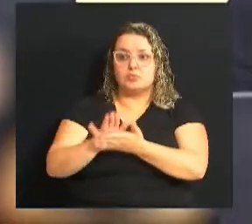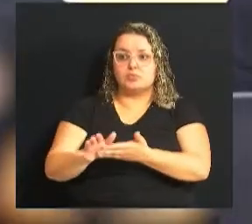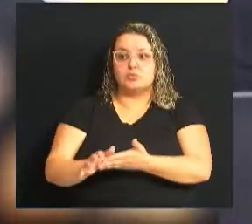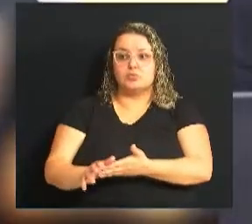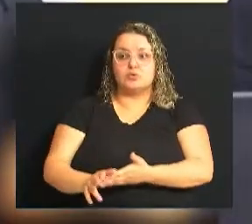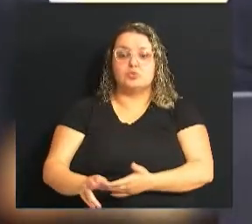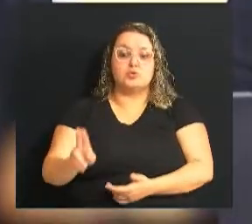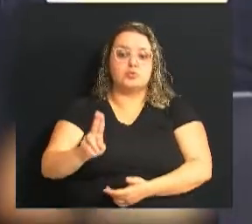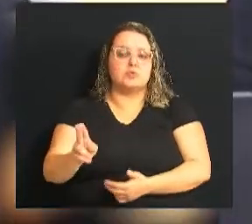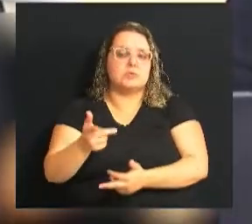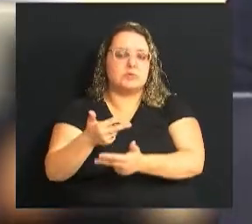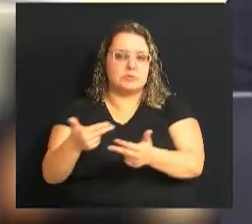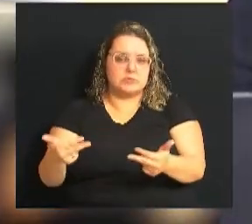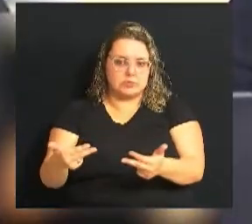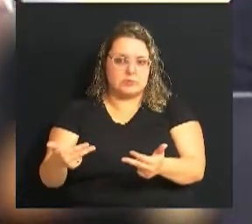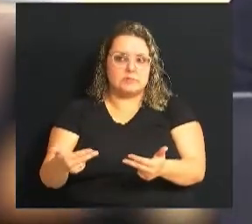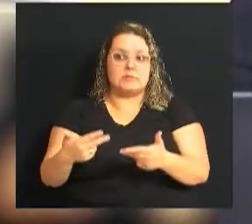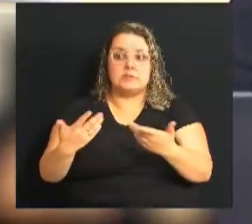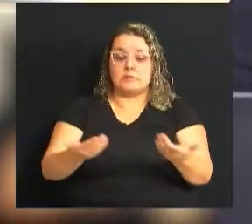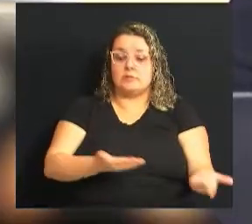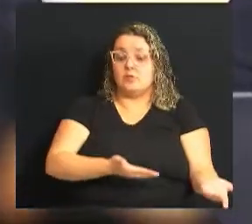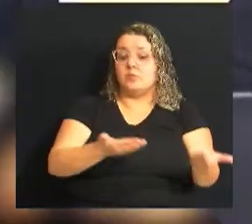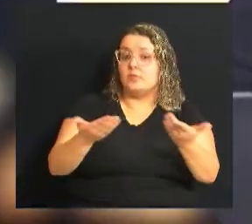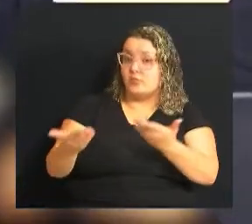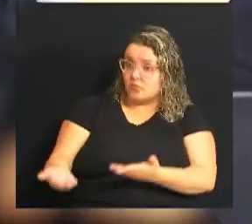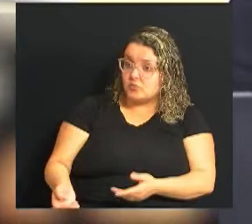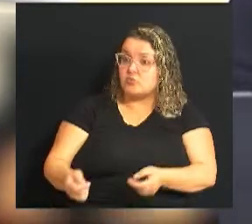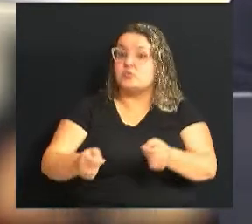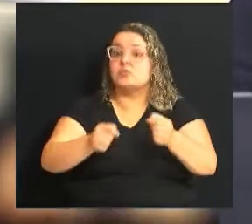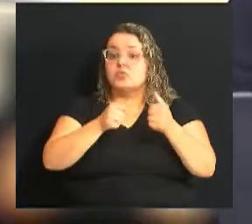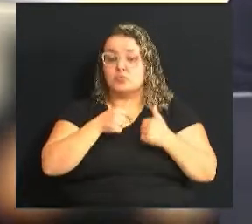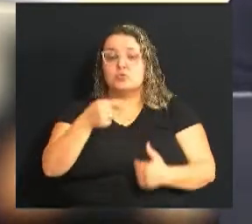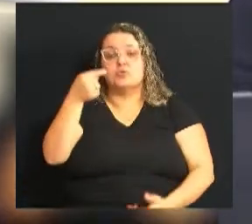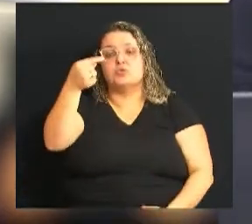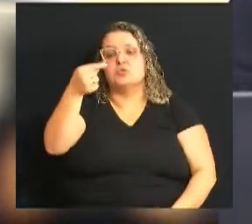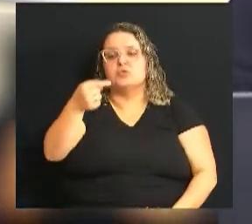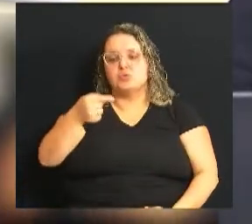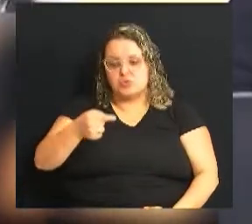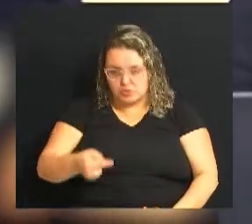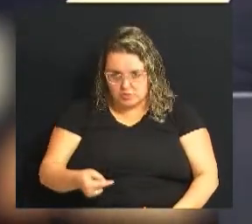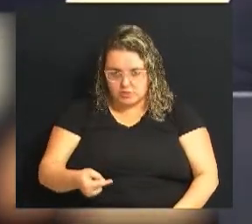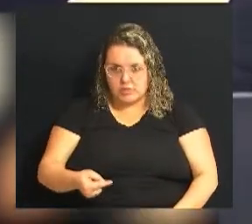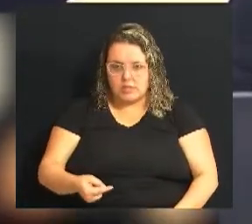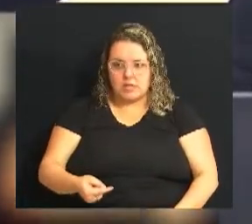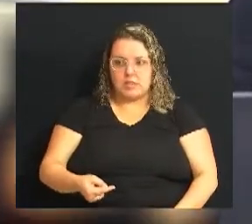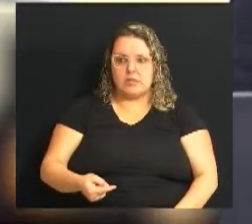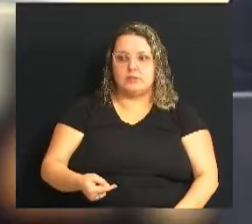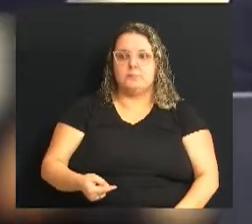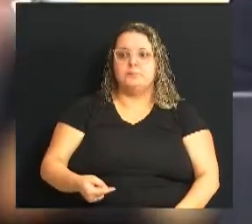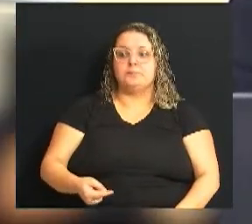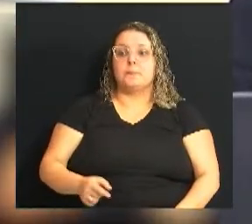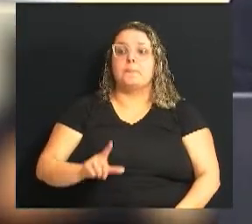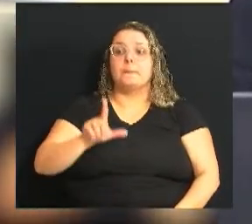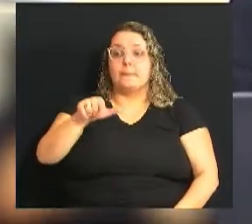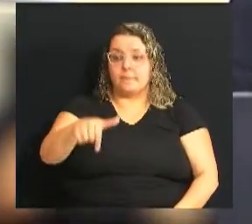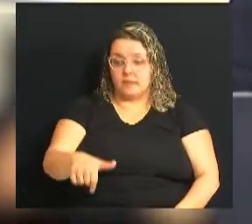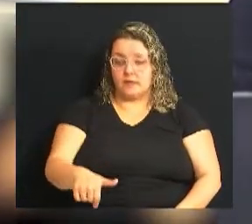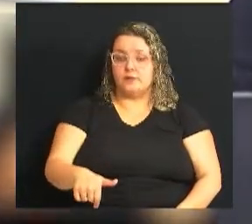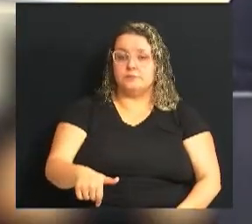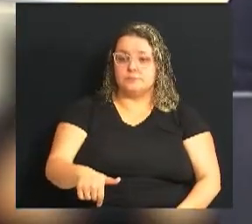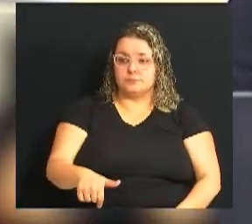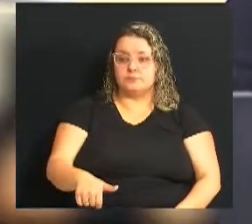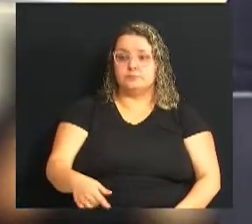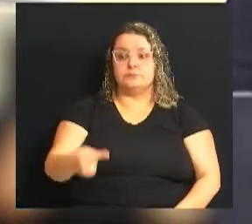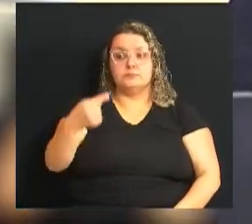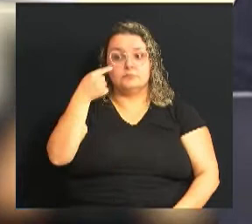tá? Então eu vou apresentar os benefícios de cada eixo, né? A gente, na sequência ali, vocês vão ver,